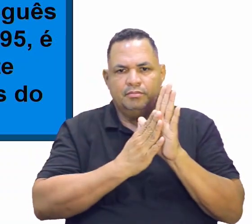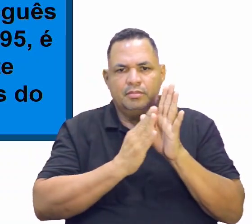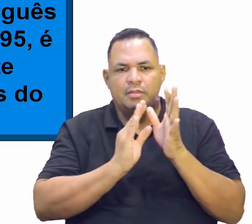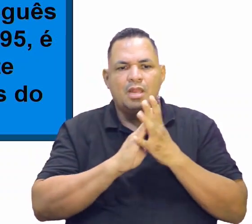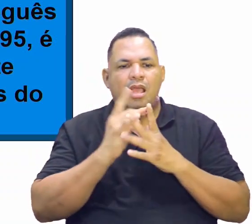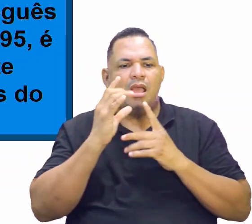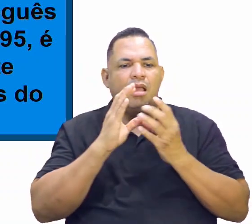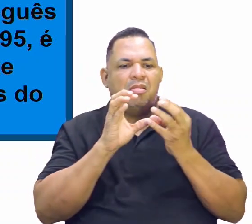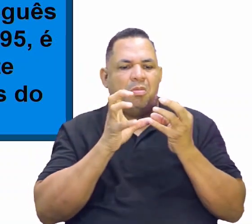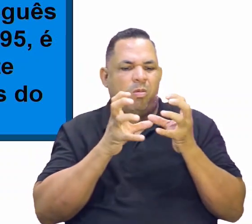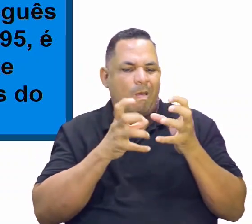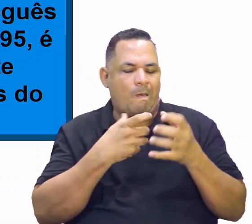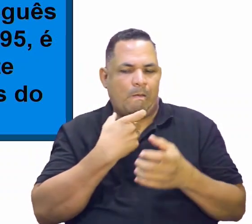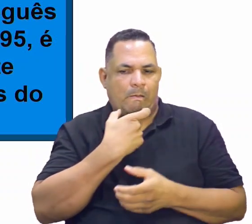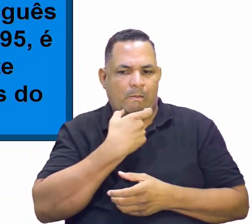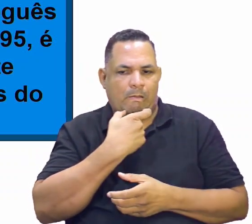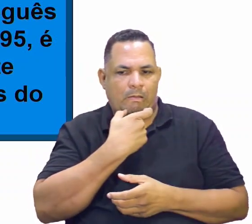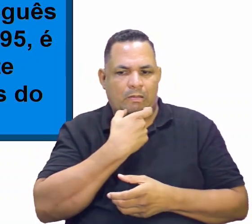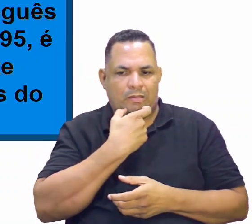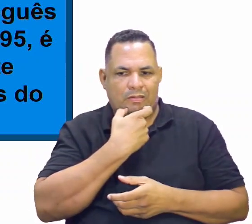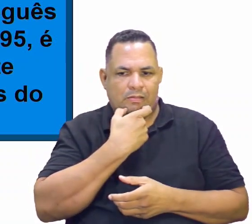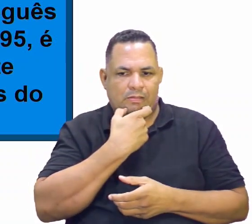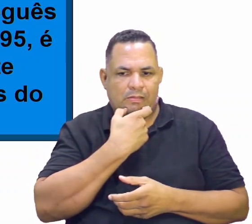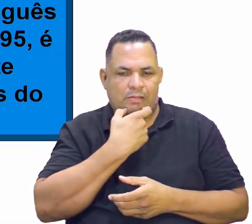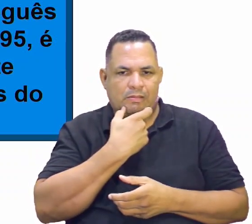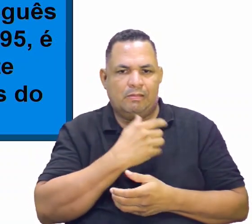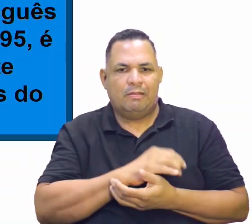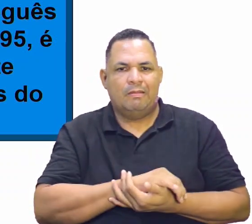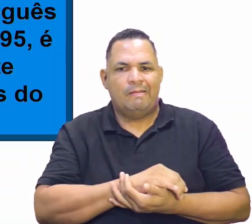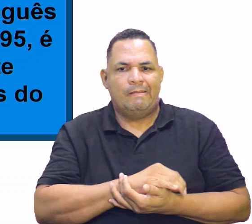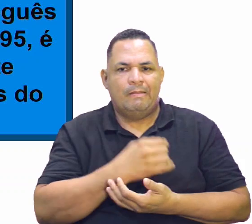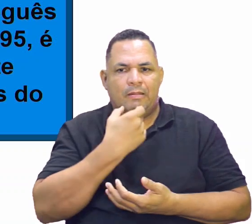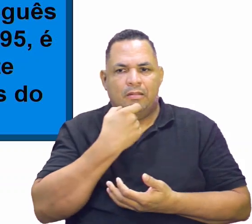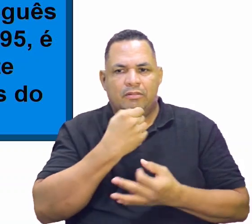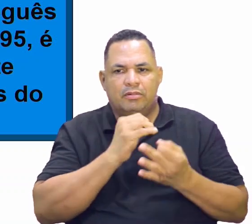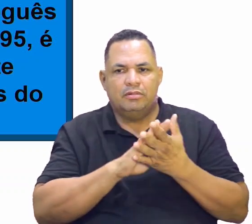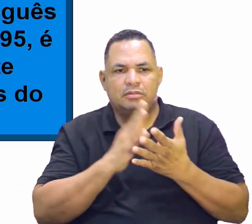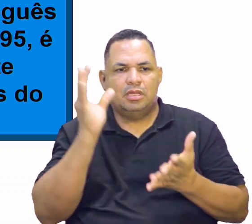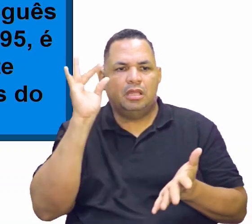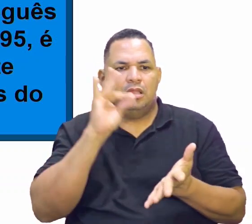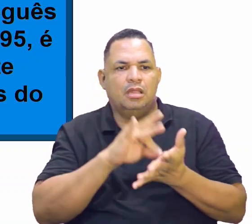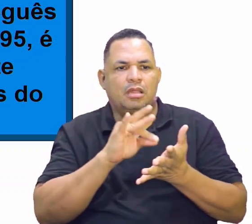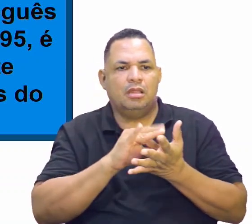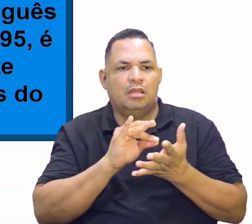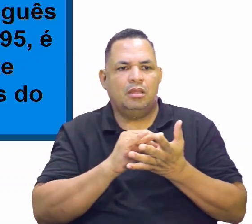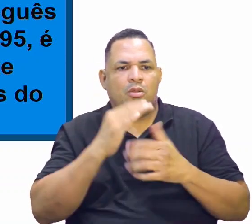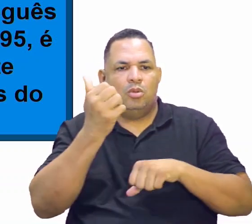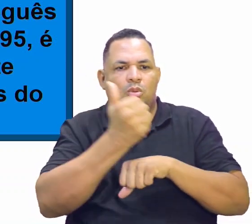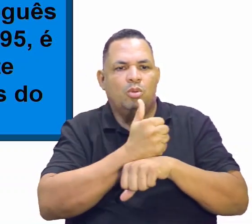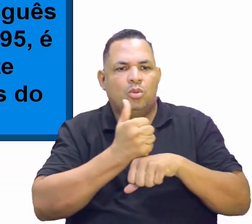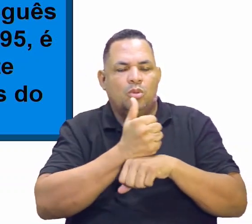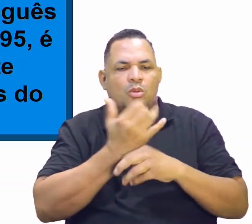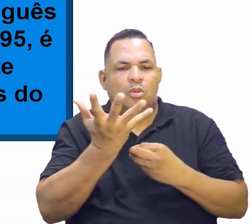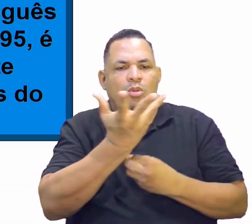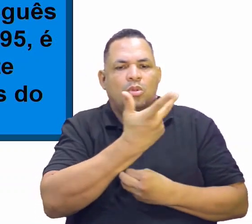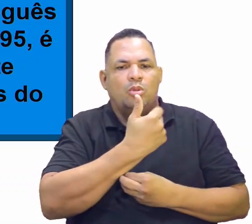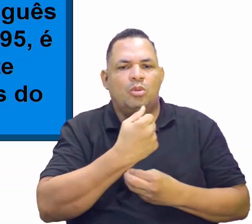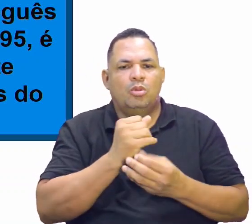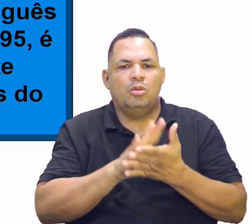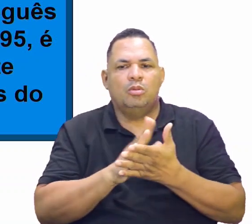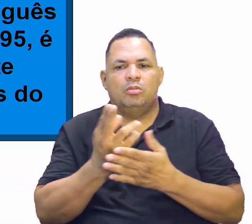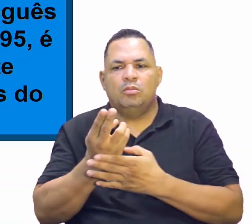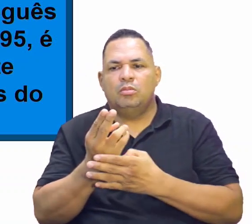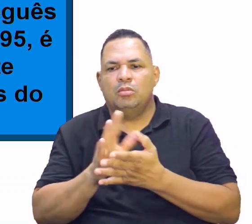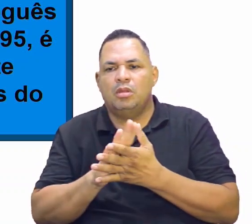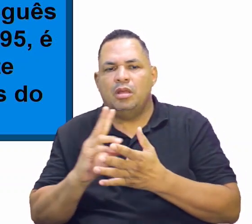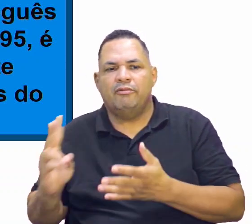expressiva da realidade. Olha aí. Os artistas expressionistas buscavam uma arte que